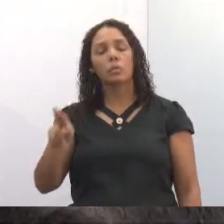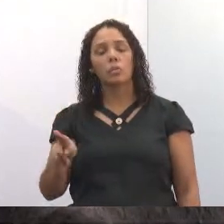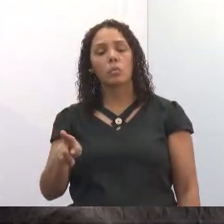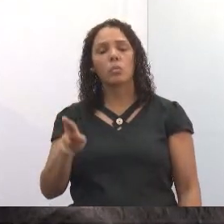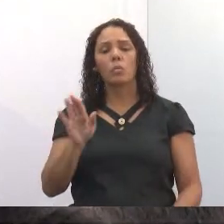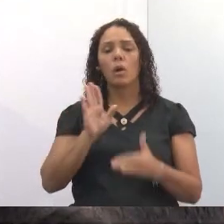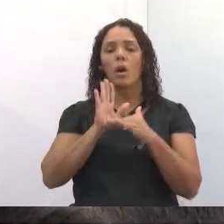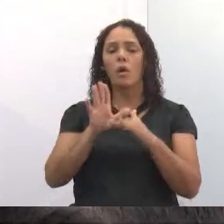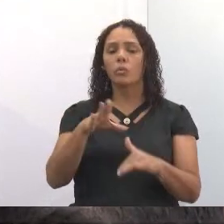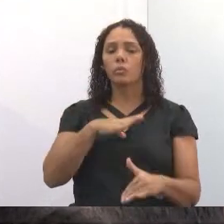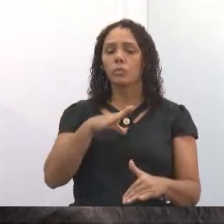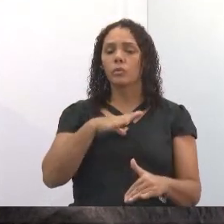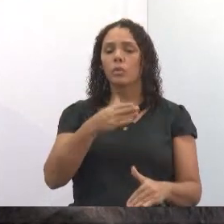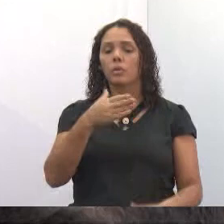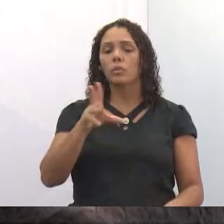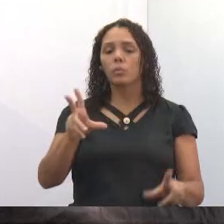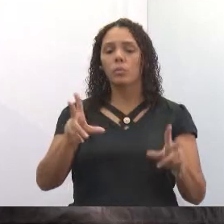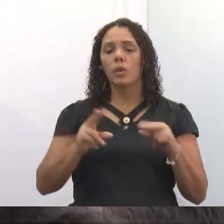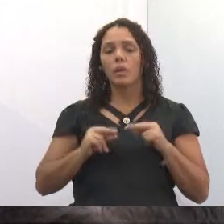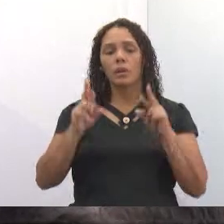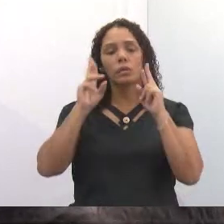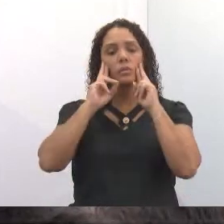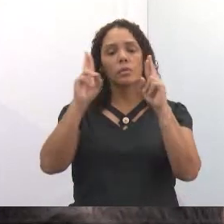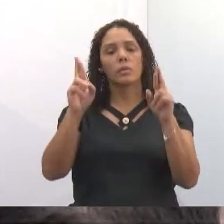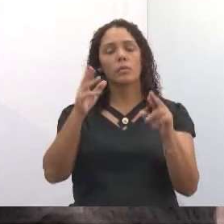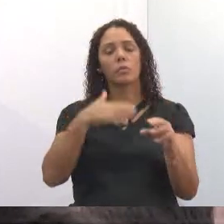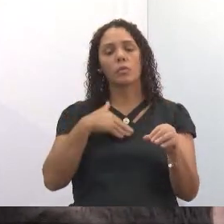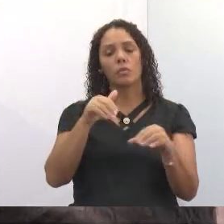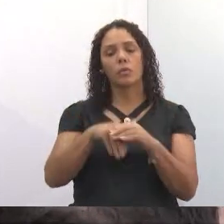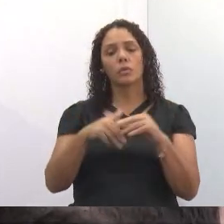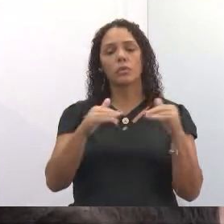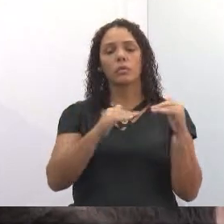isso merecem todo o nosso respeito. Valmir, vou votar favorável.